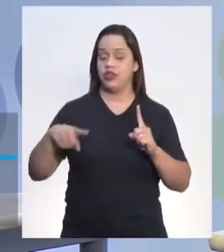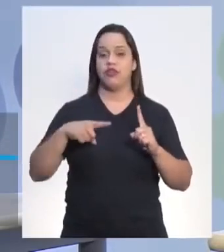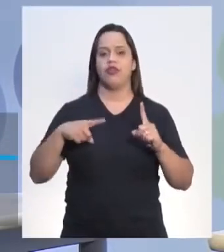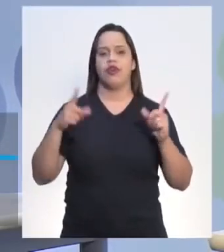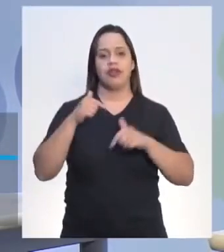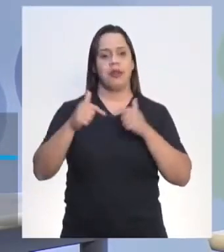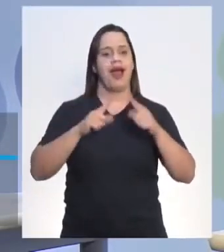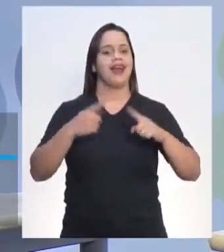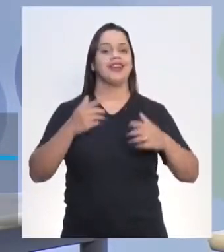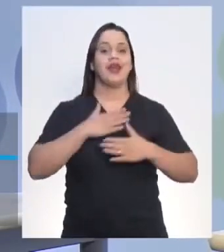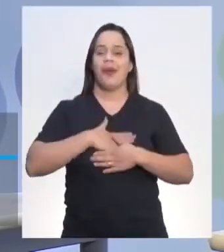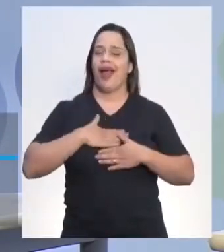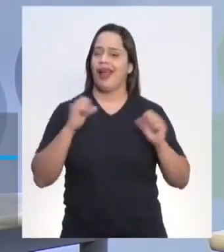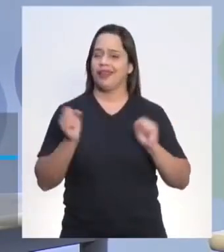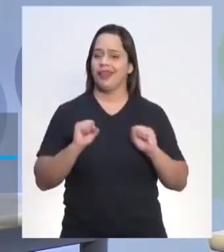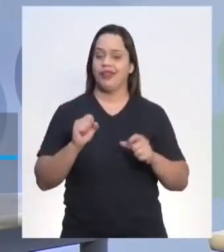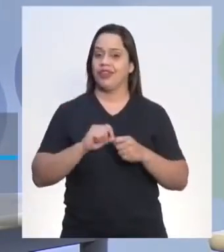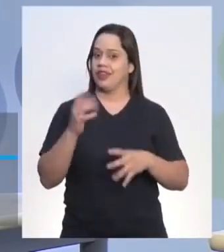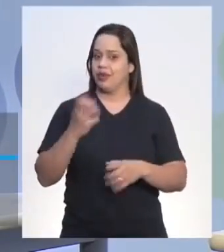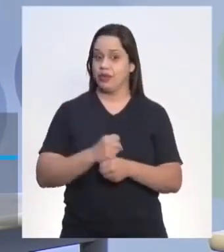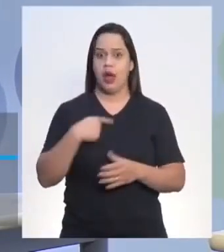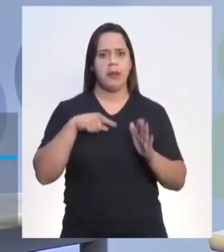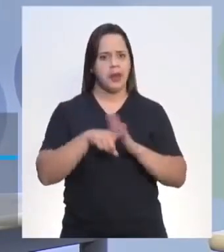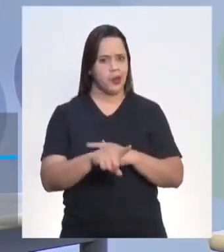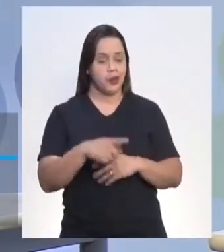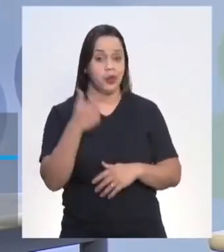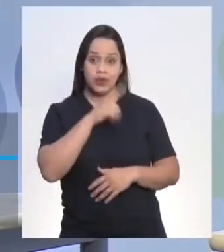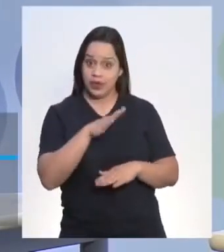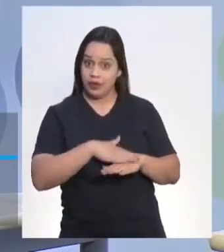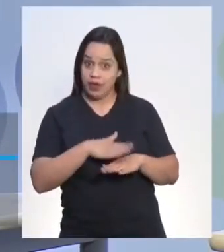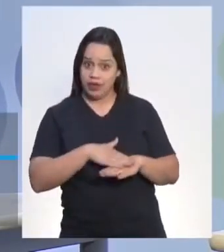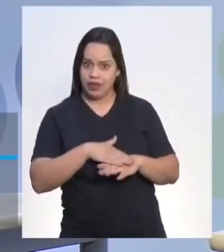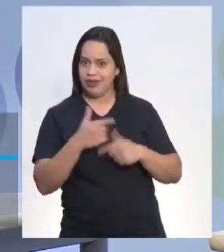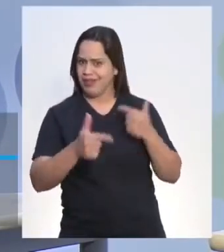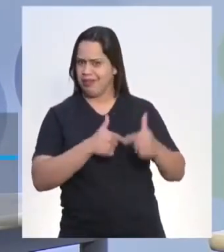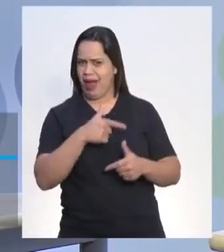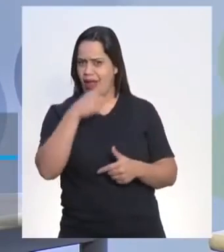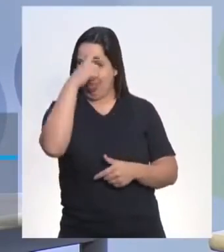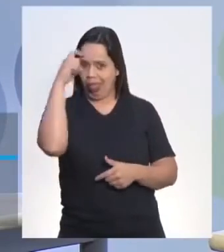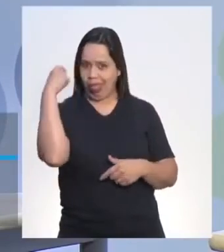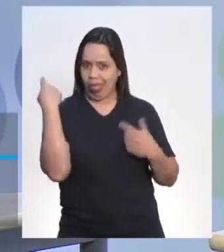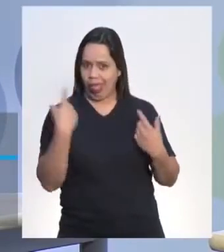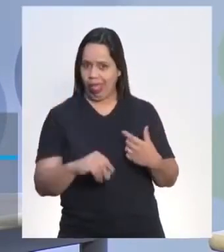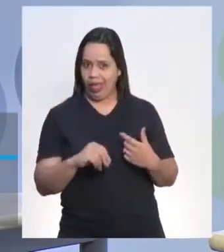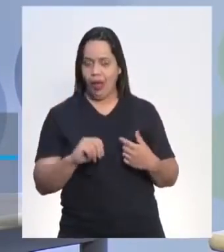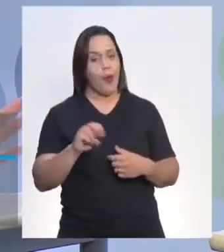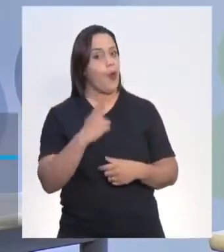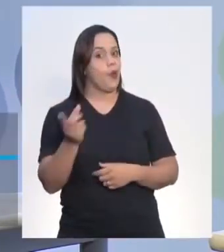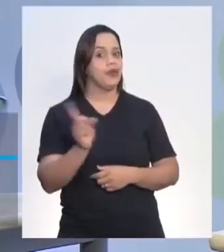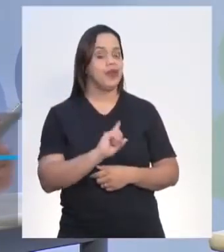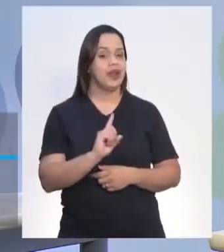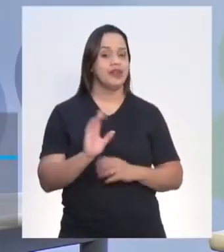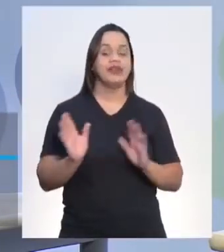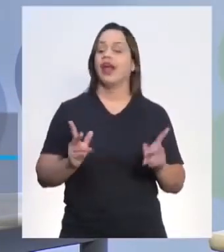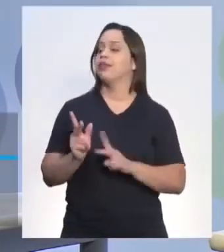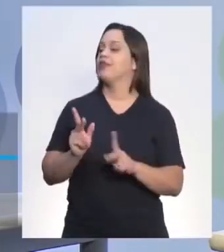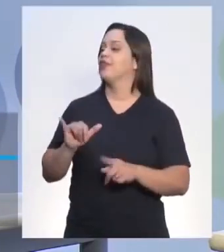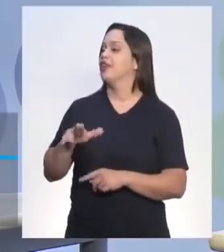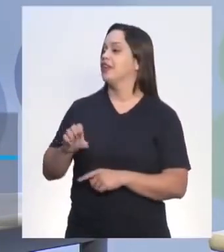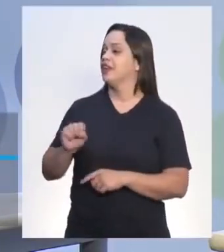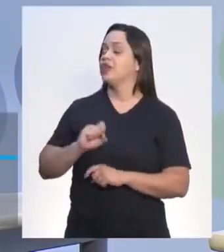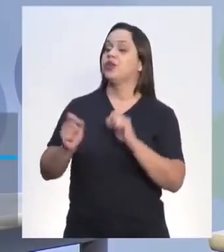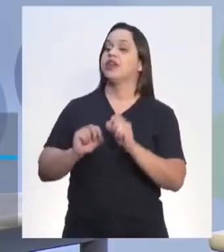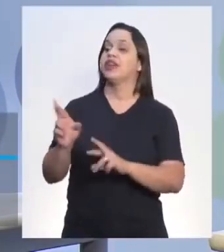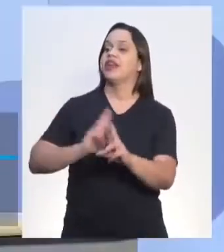Adoro fazer conta, né? Você conseguiu fazer? Deu muito trabalho? Ou não? Sei lá, né? Às vezes. E aí, professora Inês, conta o